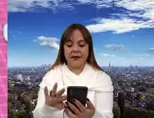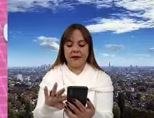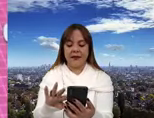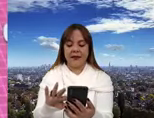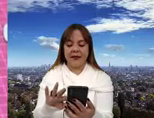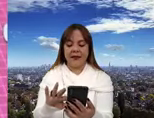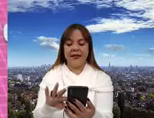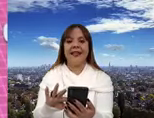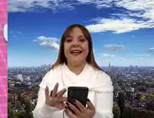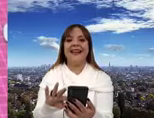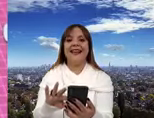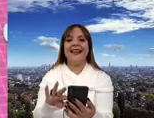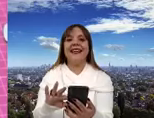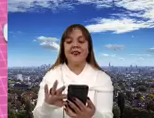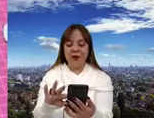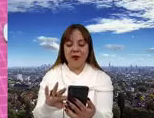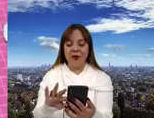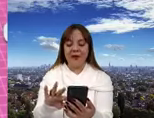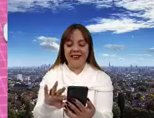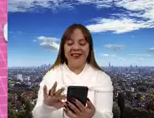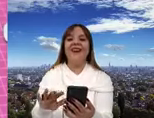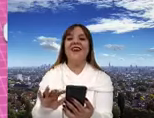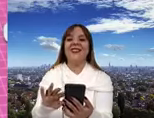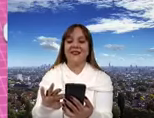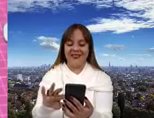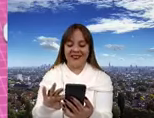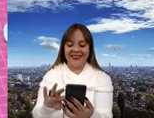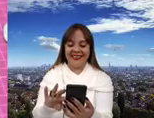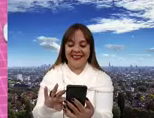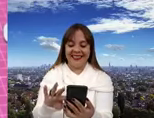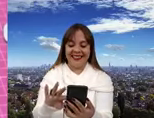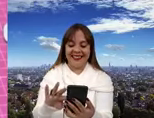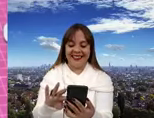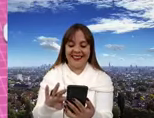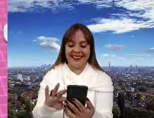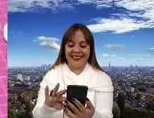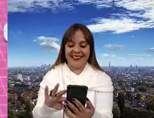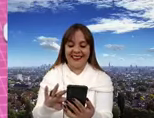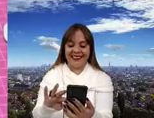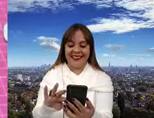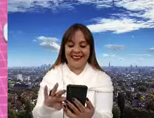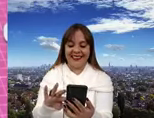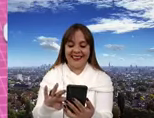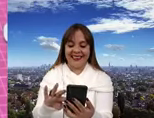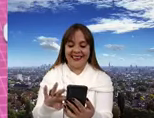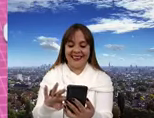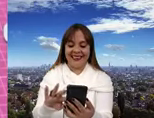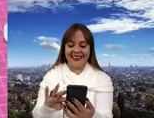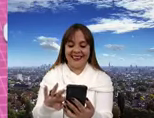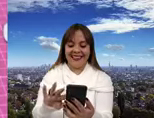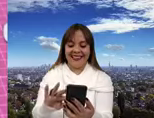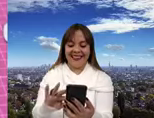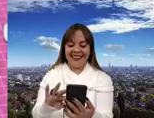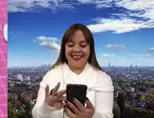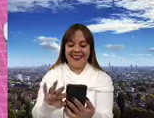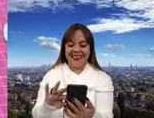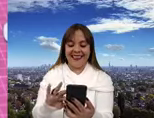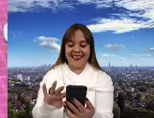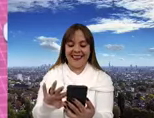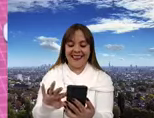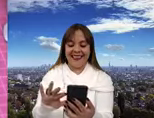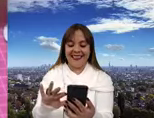tô. Aqui. Dá Não, pra tá ver? bom. Tá ótimo. Ah, isso. Aí, para fazer aquele bico, a boca, né, que seria no